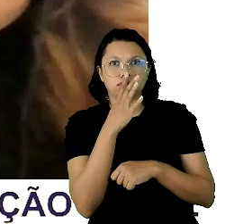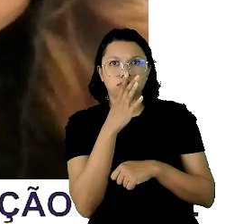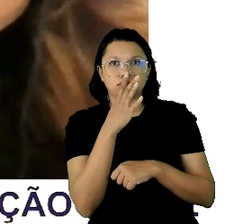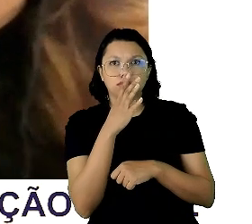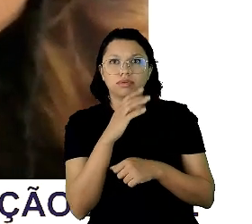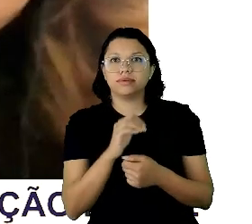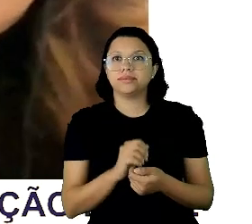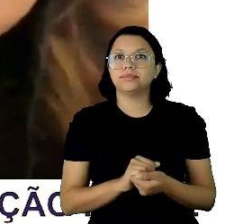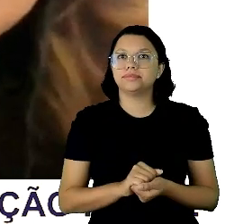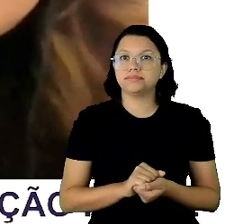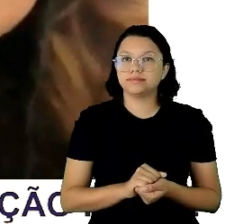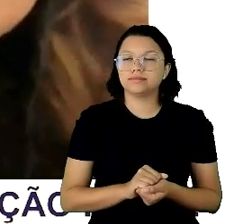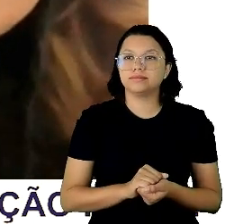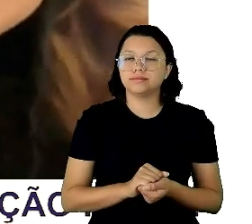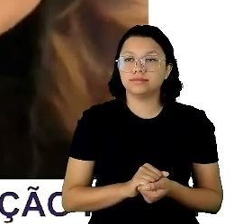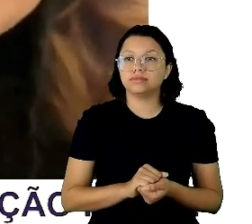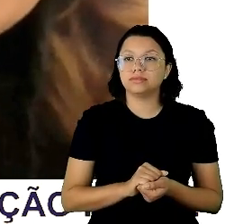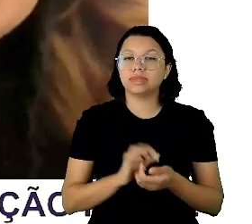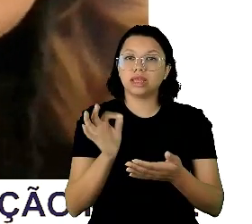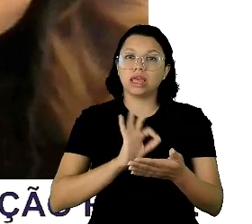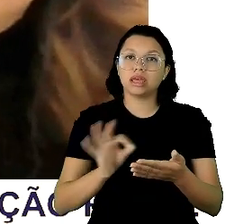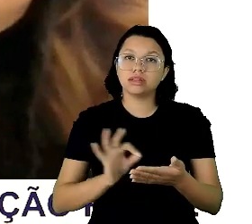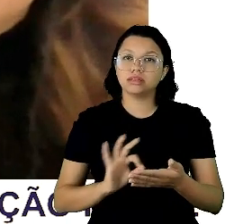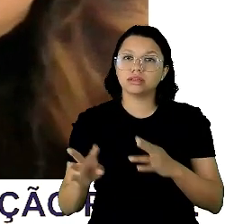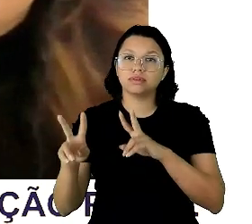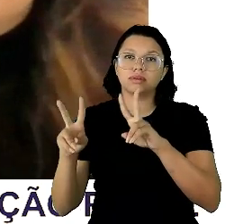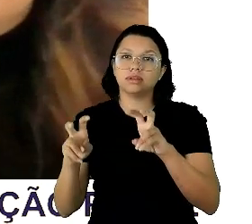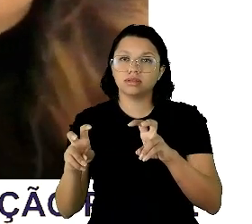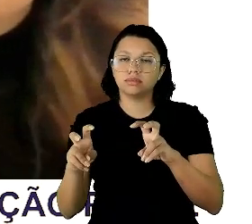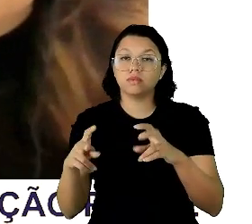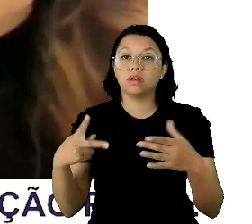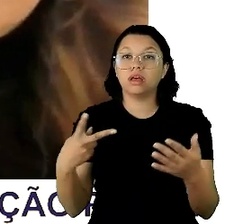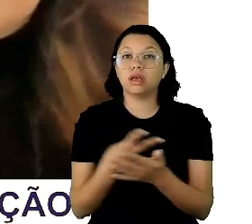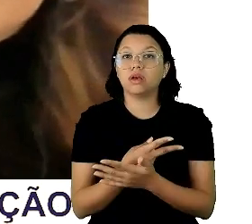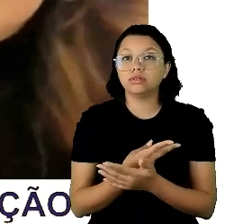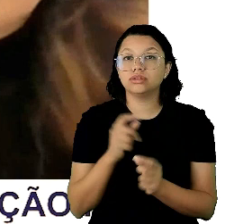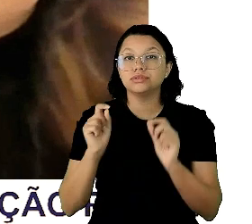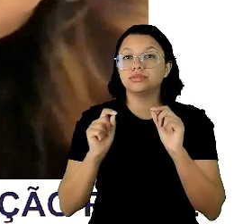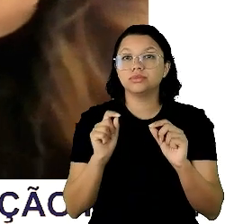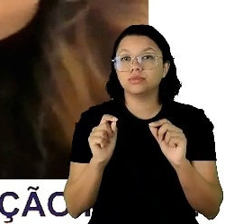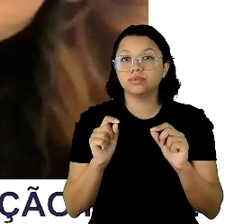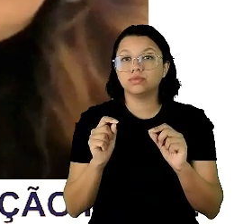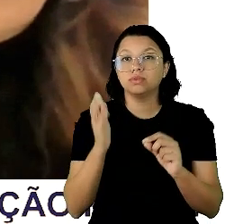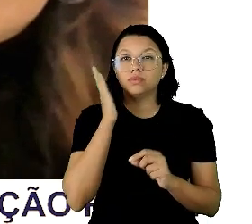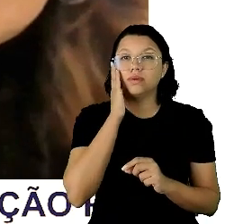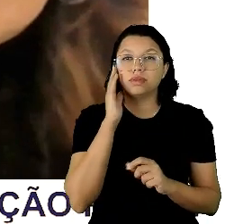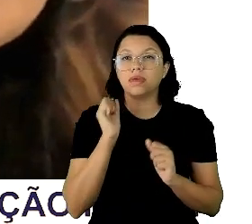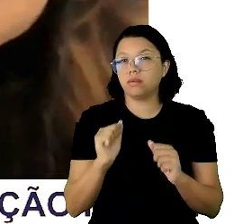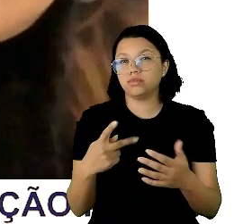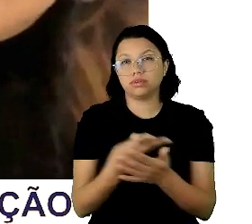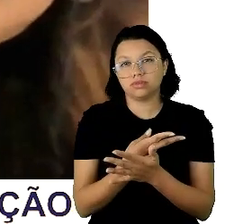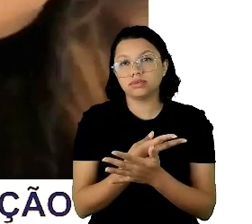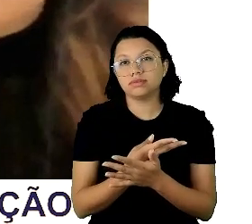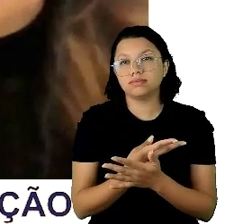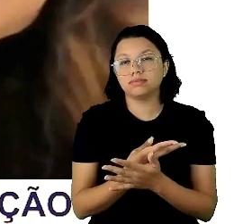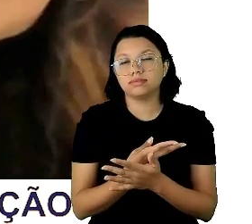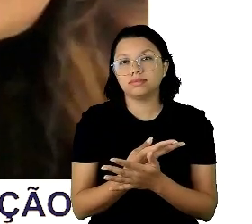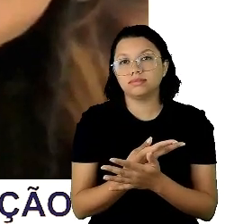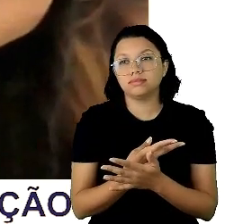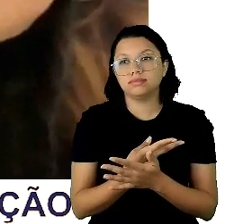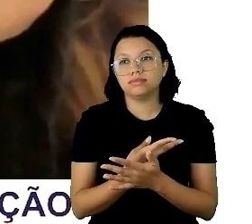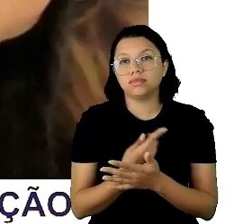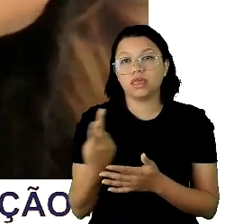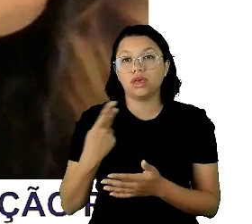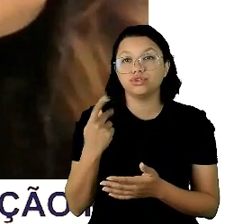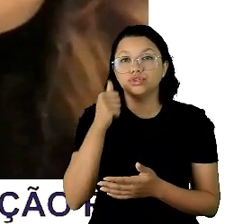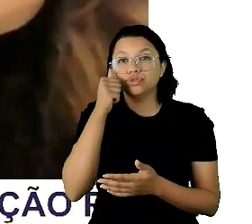E aí ela escreveu aqui, abre aspas, aconteceu o que eu sabia que poderia acontecer. A gente que é